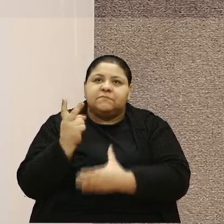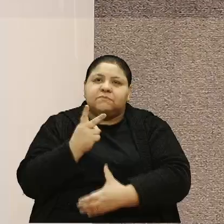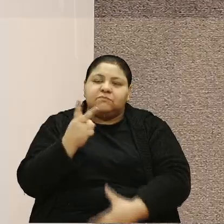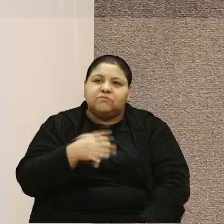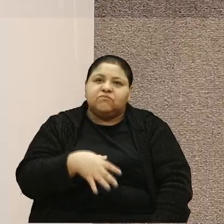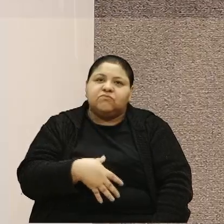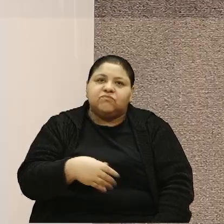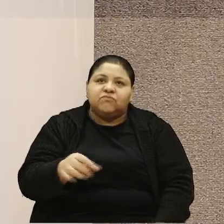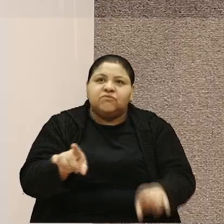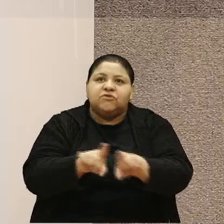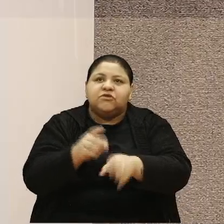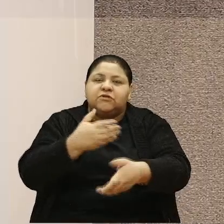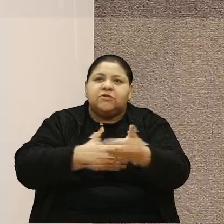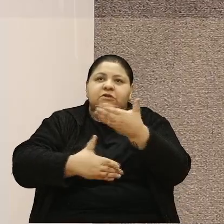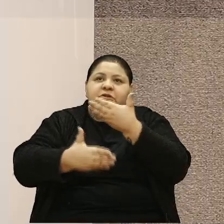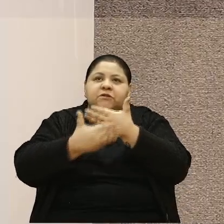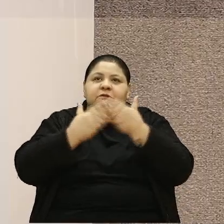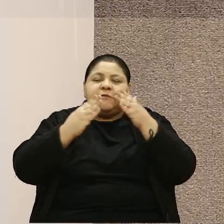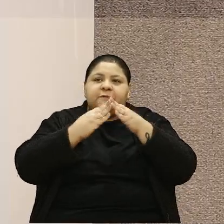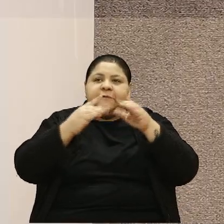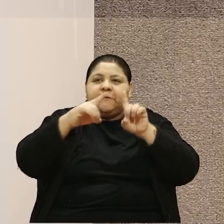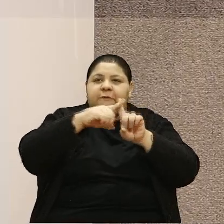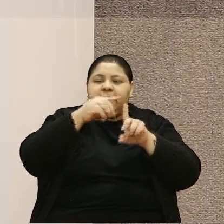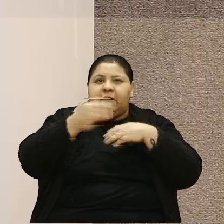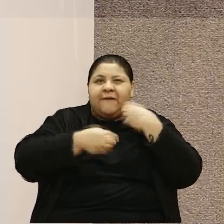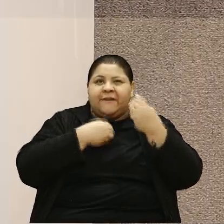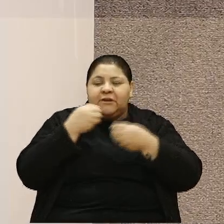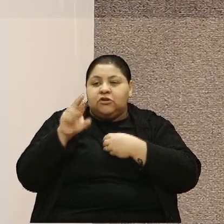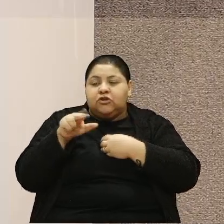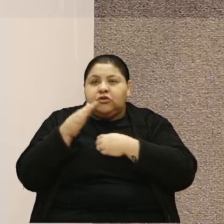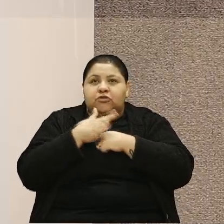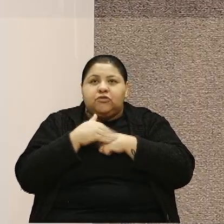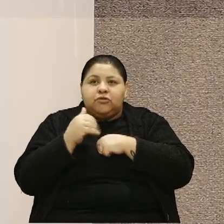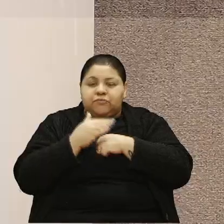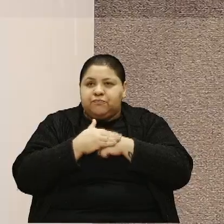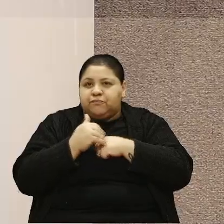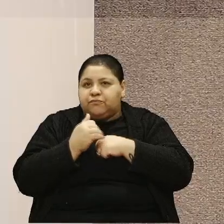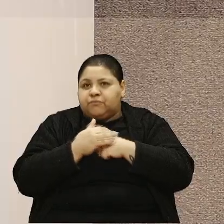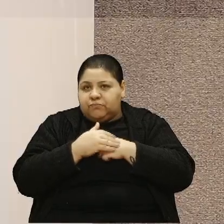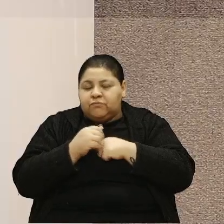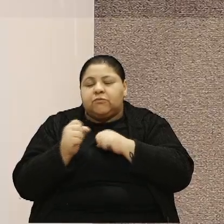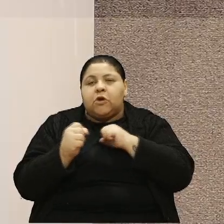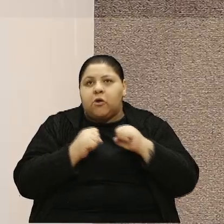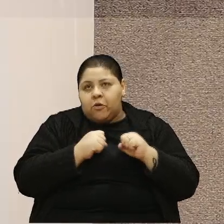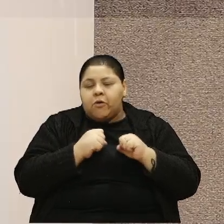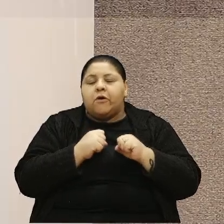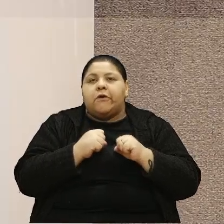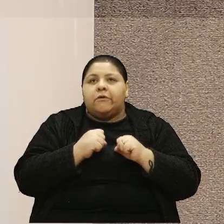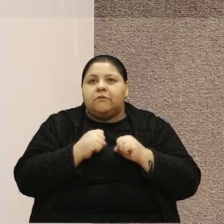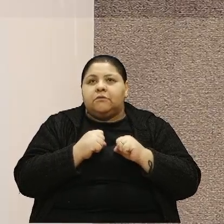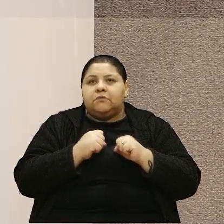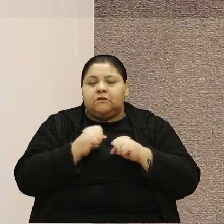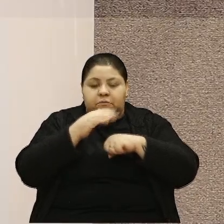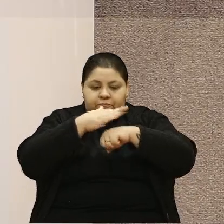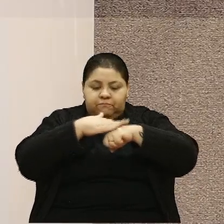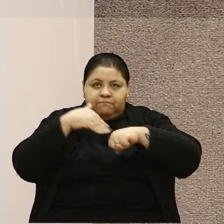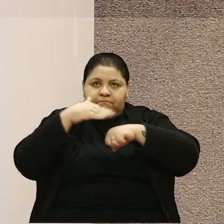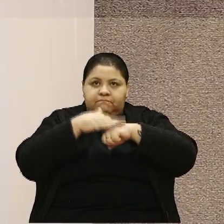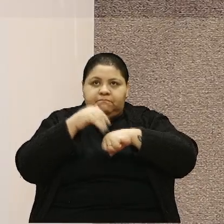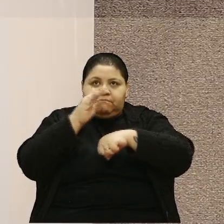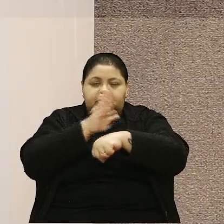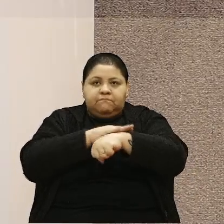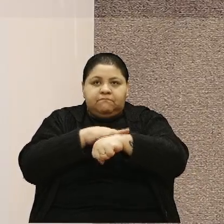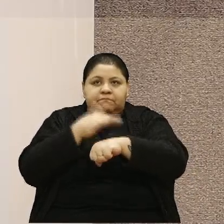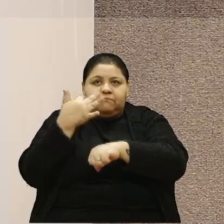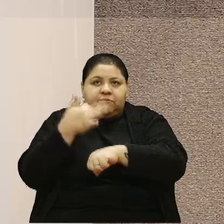filhinhos e também a toda a igreja, né, que sente a partida de um irmão querido aí que nos deixou e que possam ser reconfortados aí nesse momento de